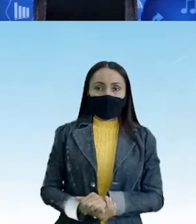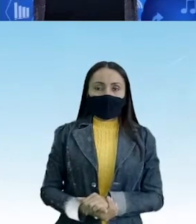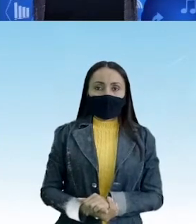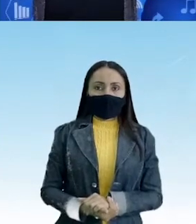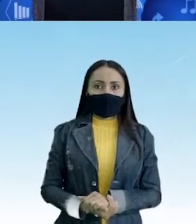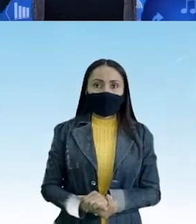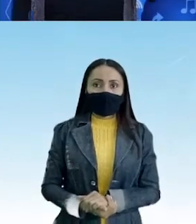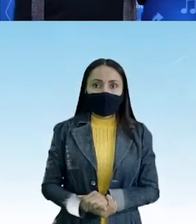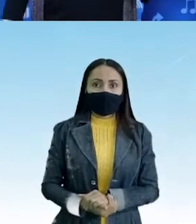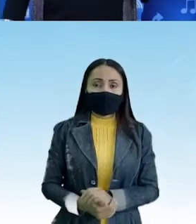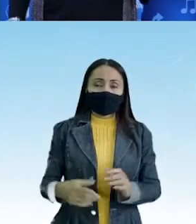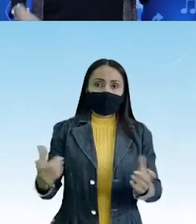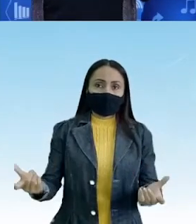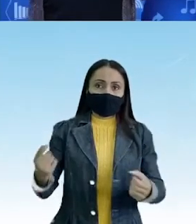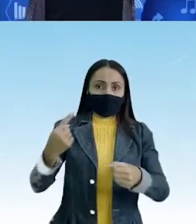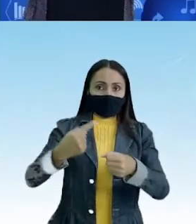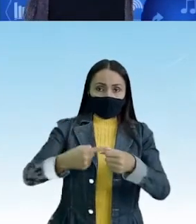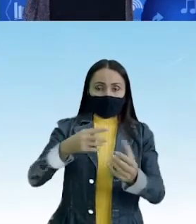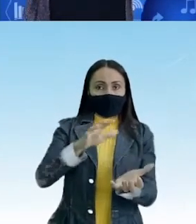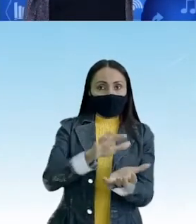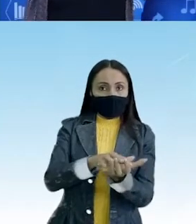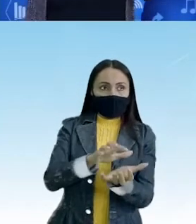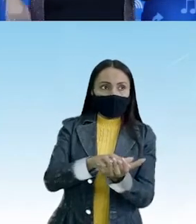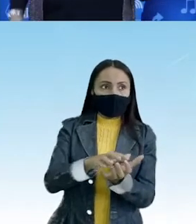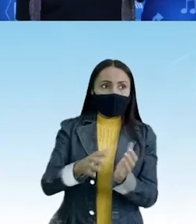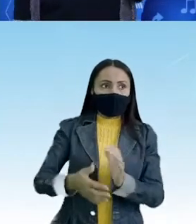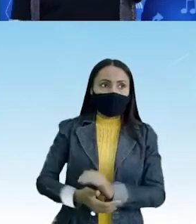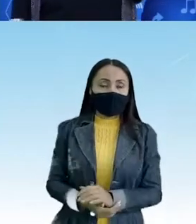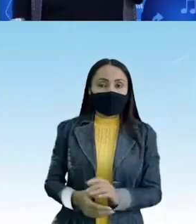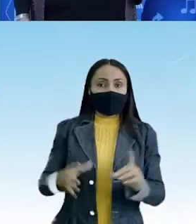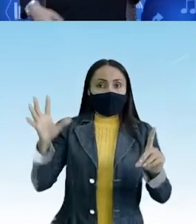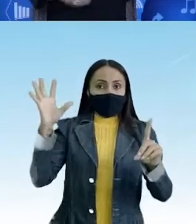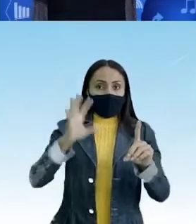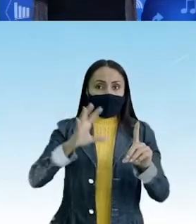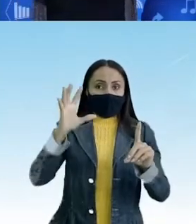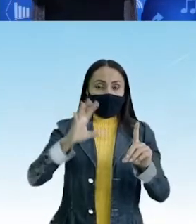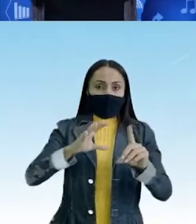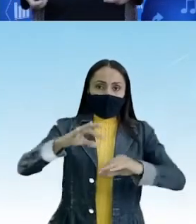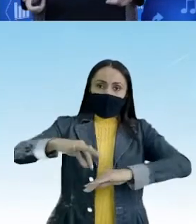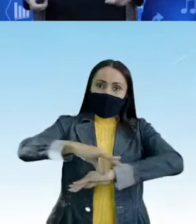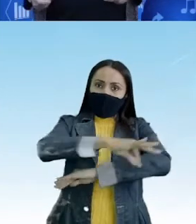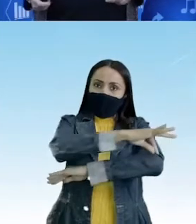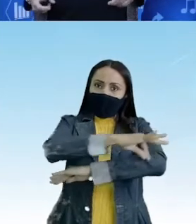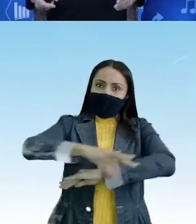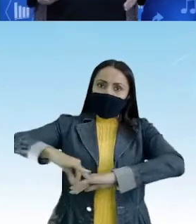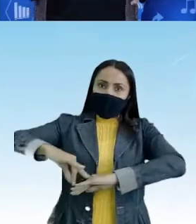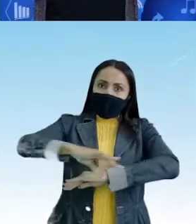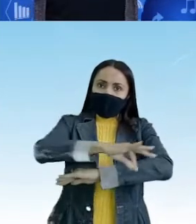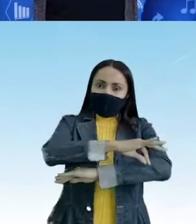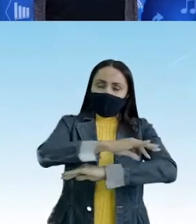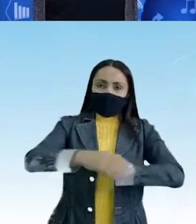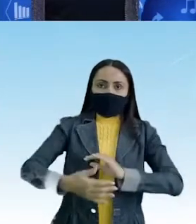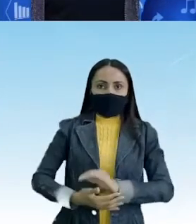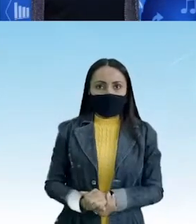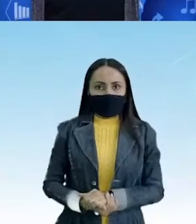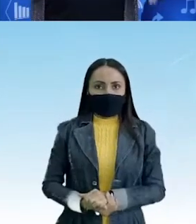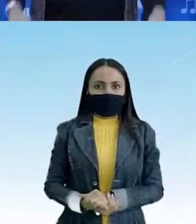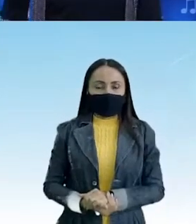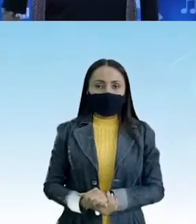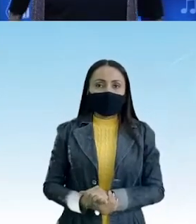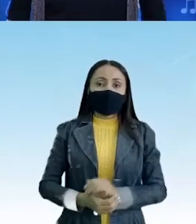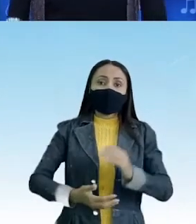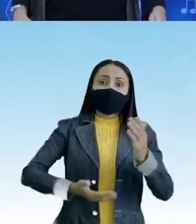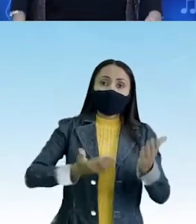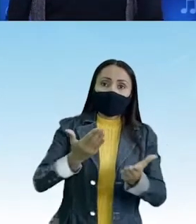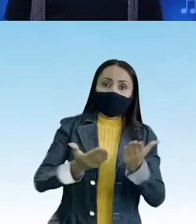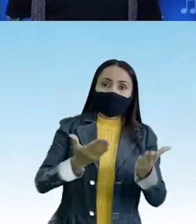um interior de Pernambuco, por causa das influências arquitetônicas que nós tivemos, tá? Propícia já para essa